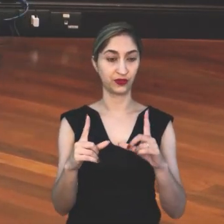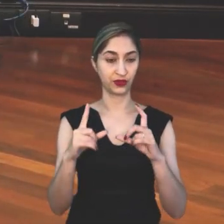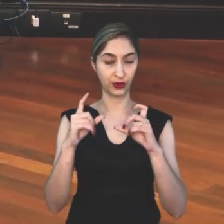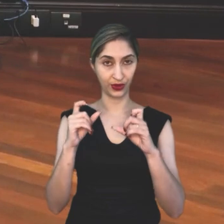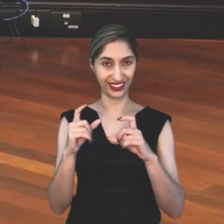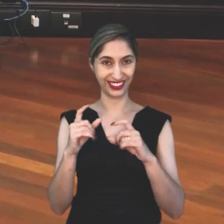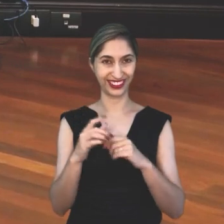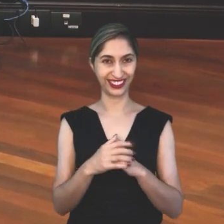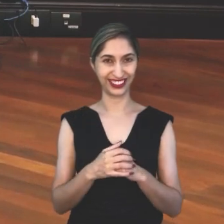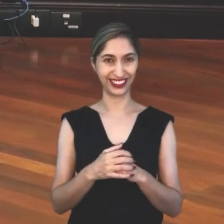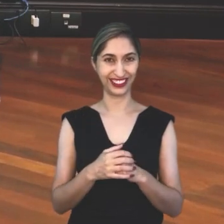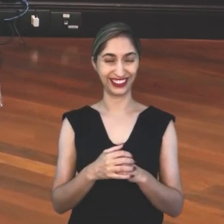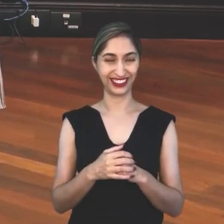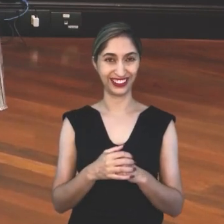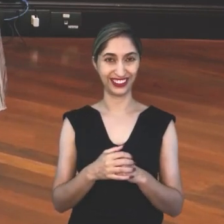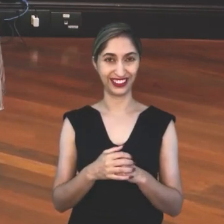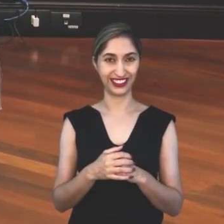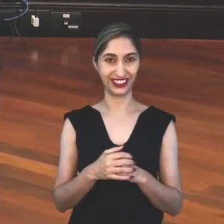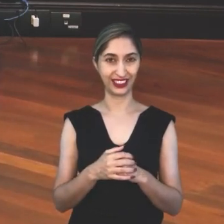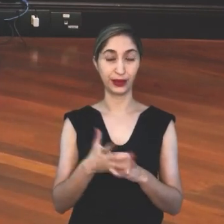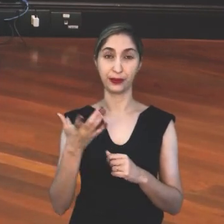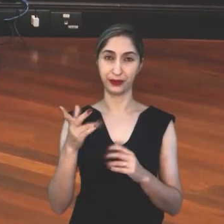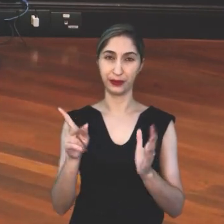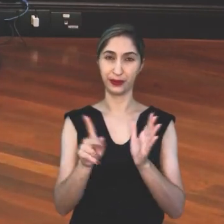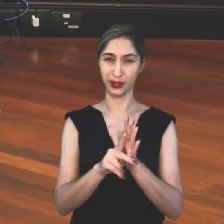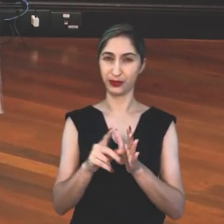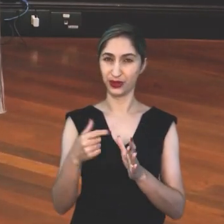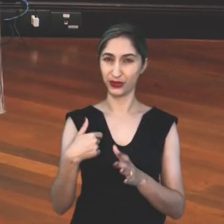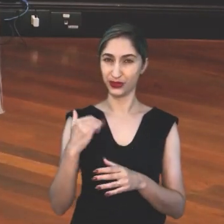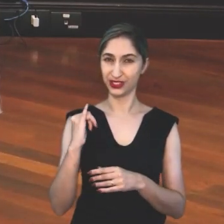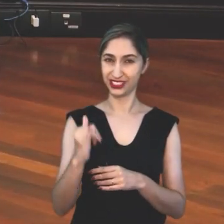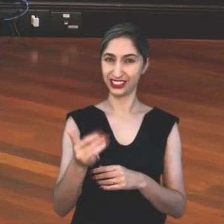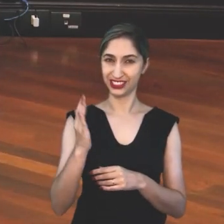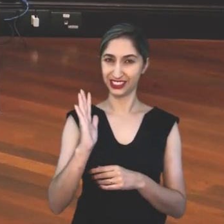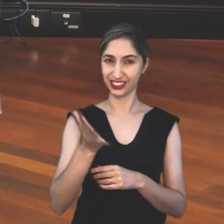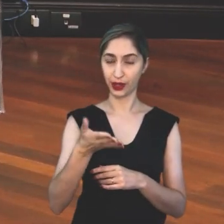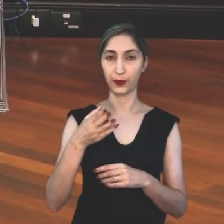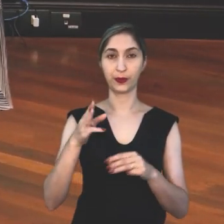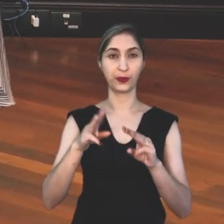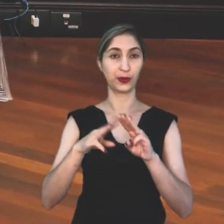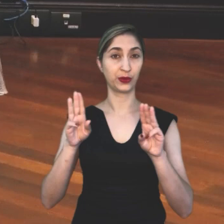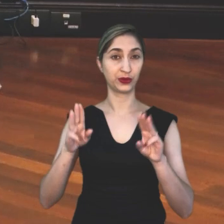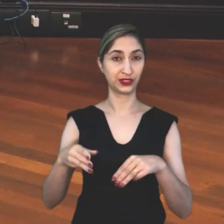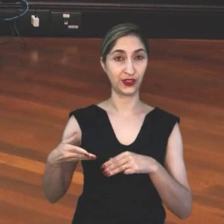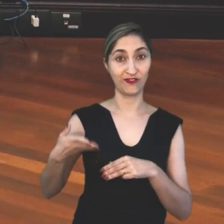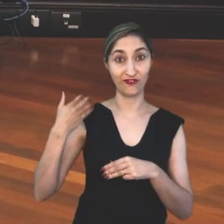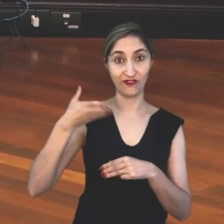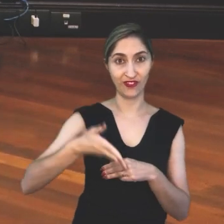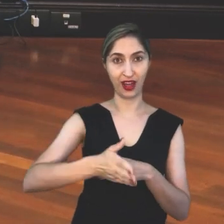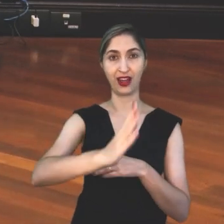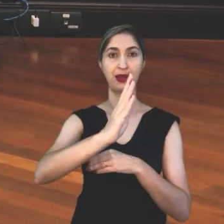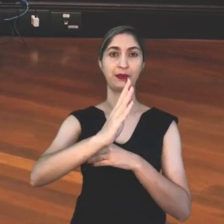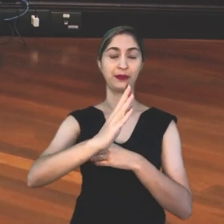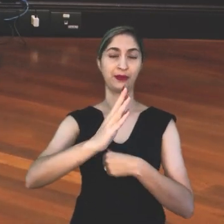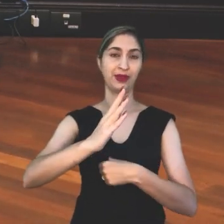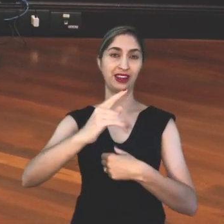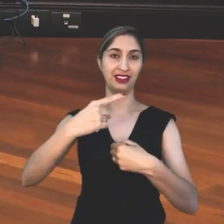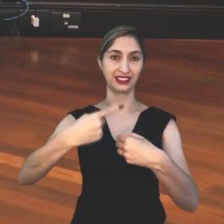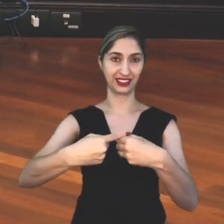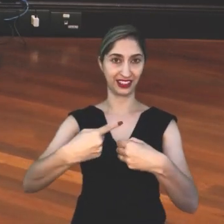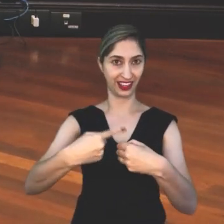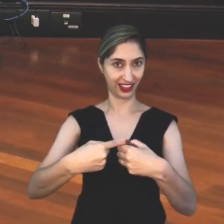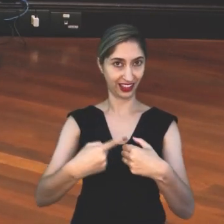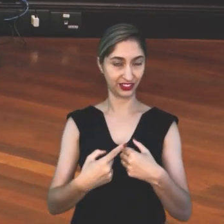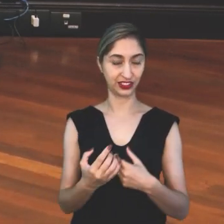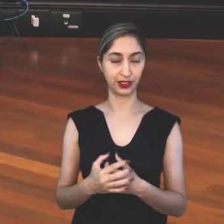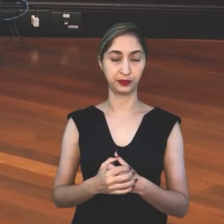Identidades. Tem essa aqui, essa aliás é das primeiras daquela parte do outro que eu te disse, que é o Museu da